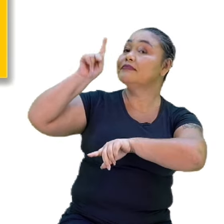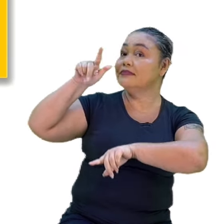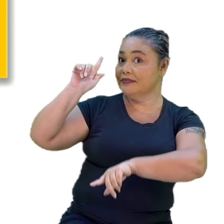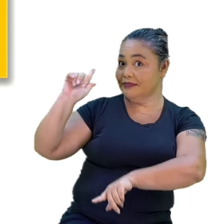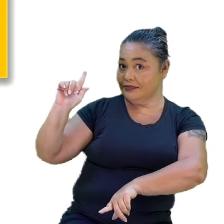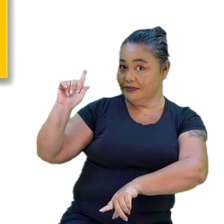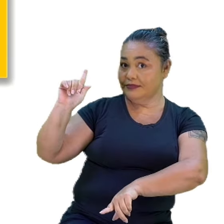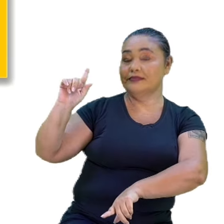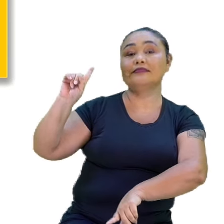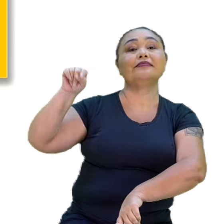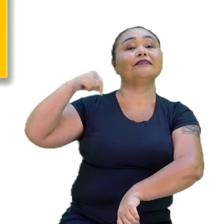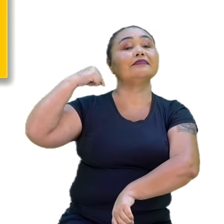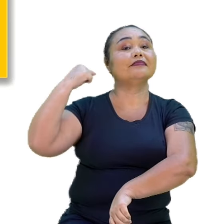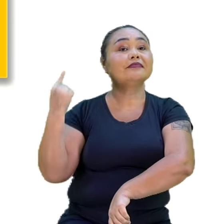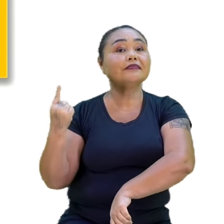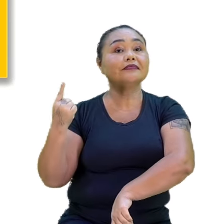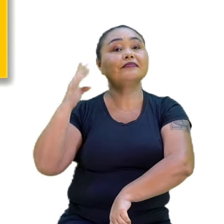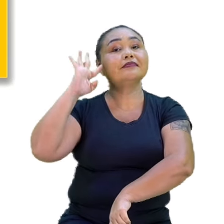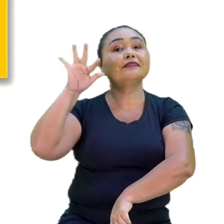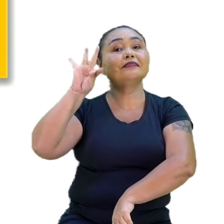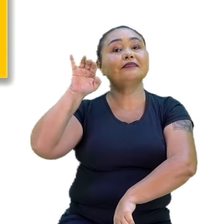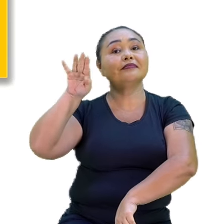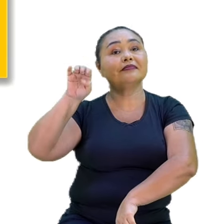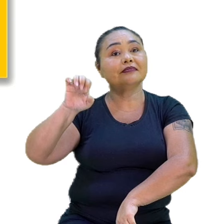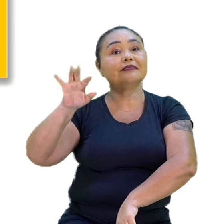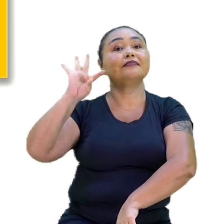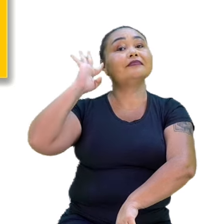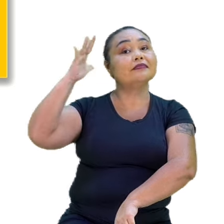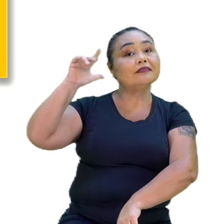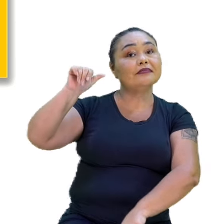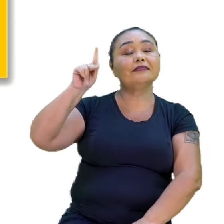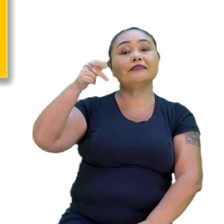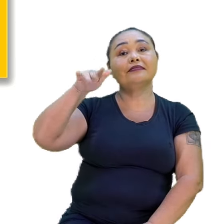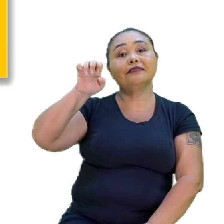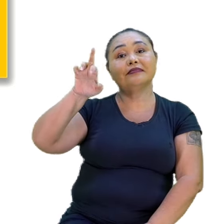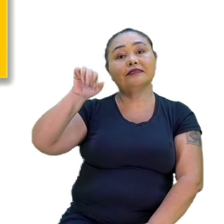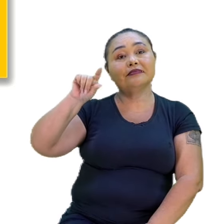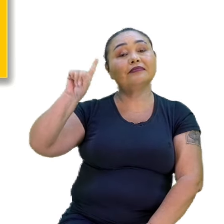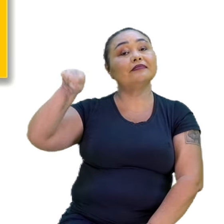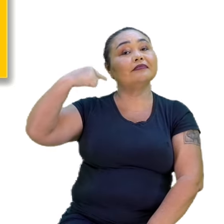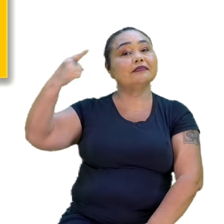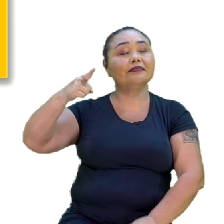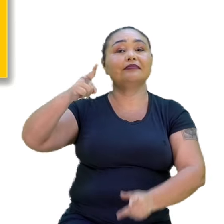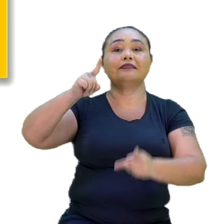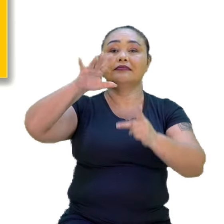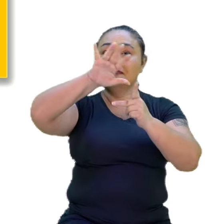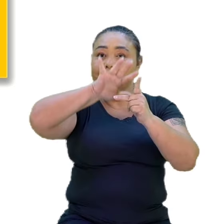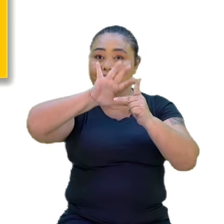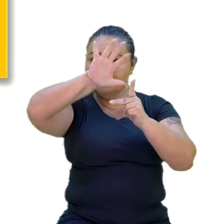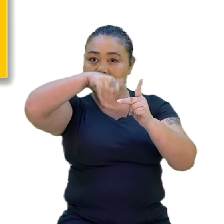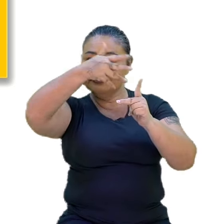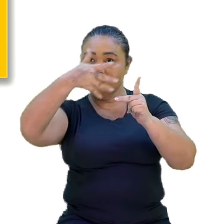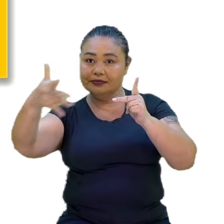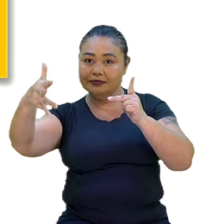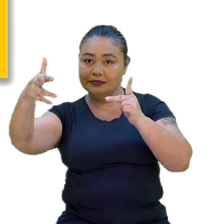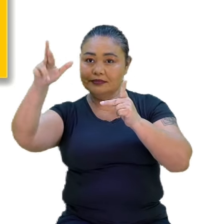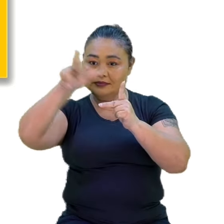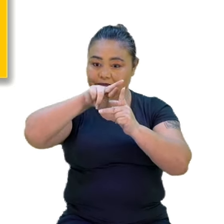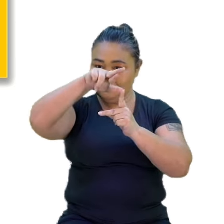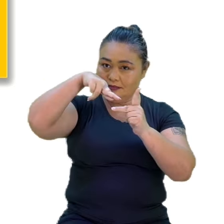progressão geomé teorema de talhes e teorema de Pitágoras vamos lá um pouquinho para o seno cosseno e tangente as relações